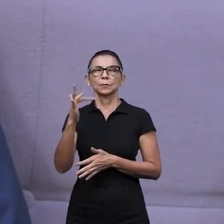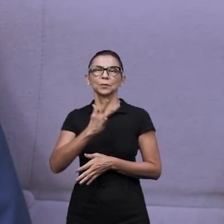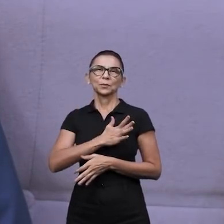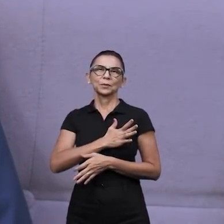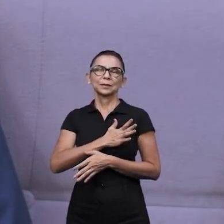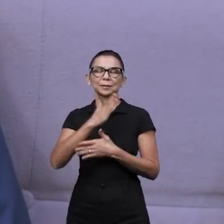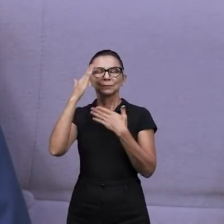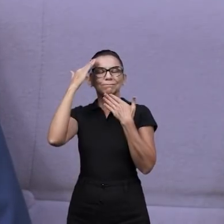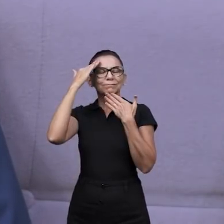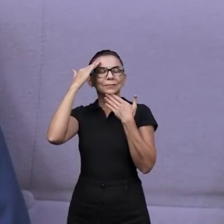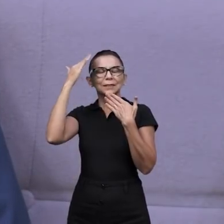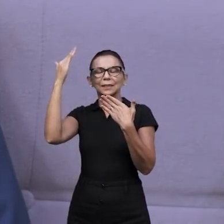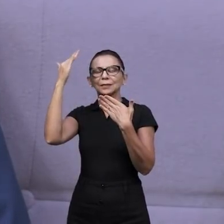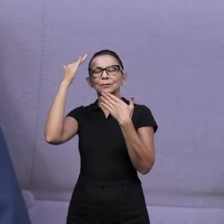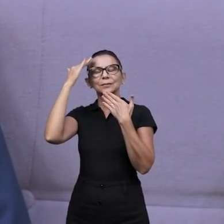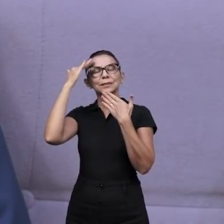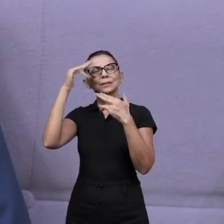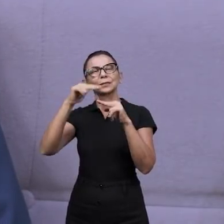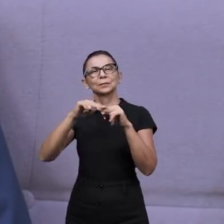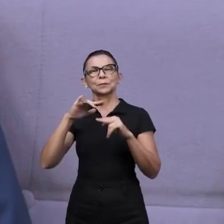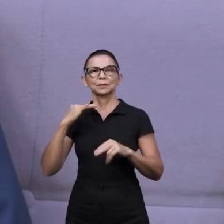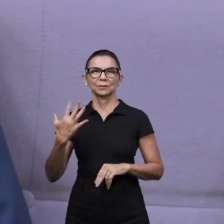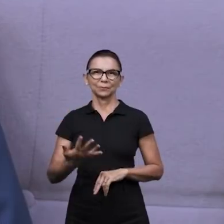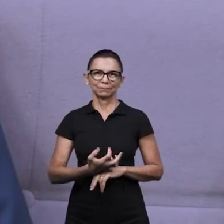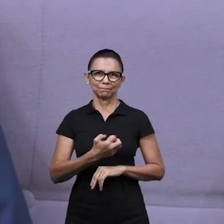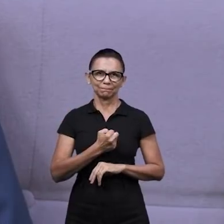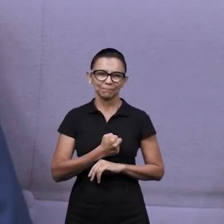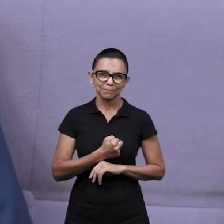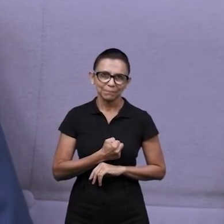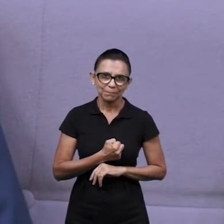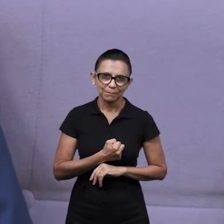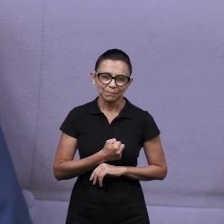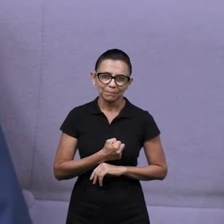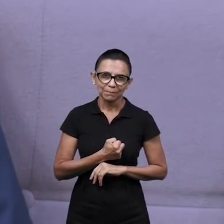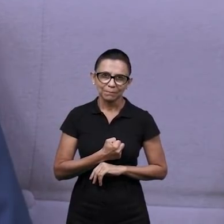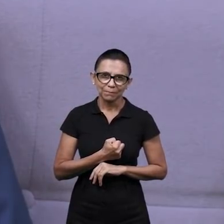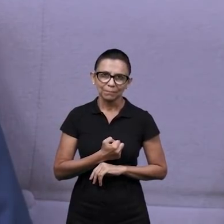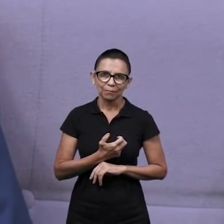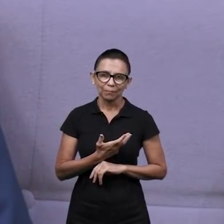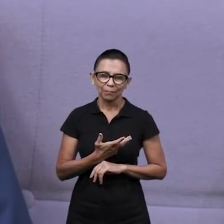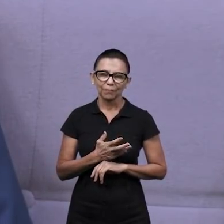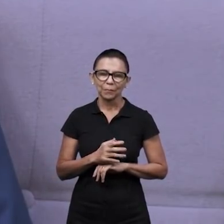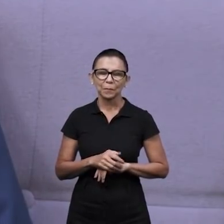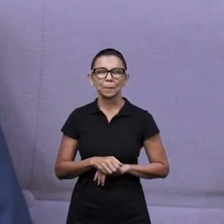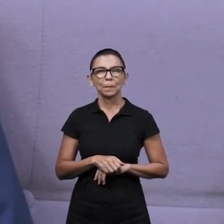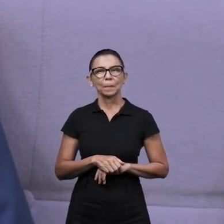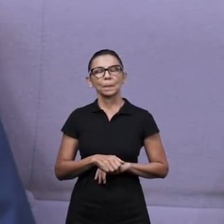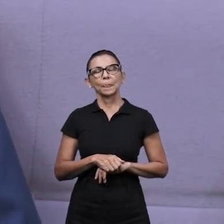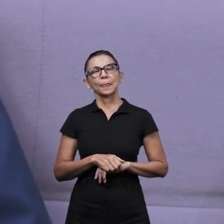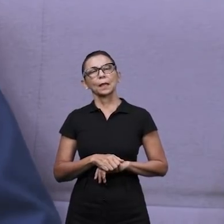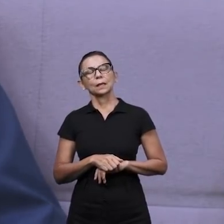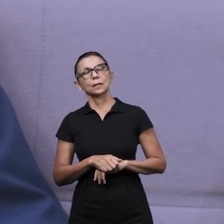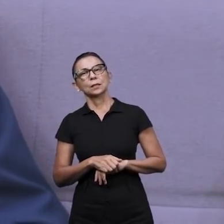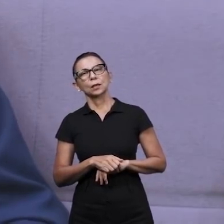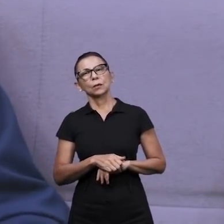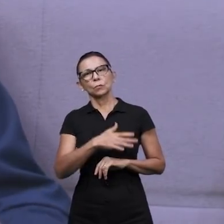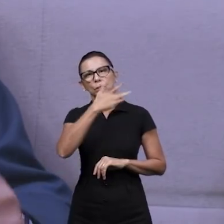coração pela grande salvação. Este homem, governado,